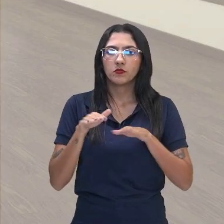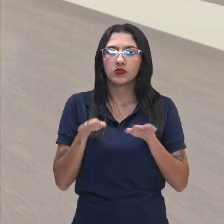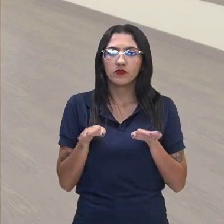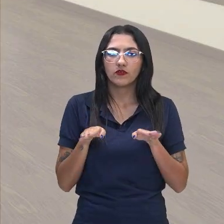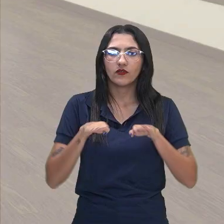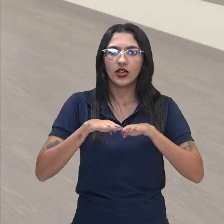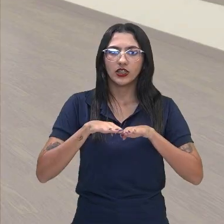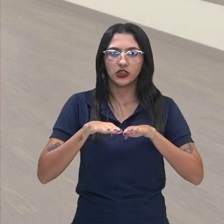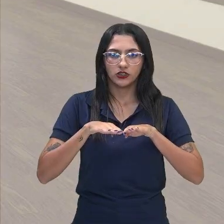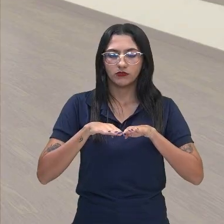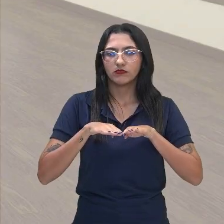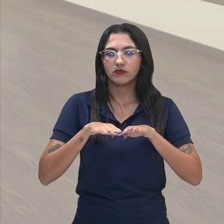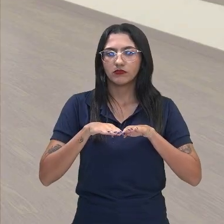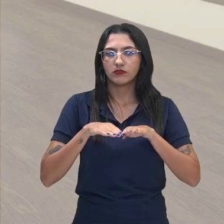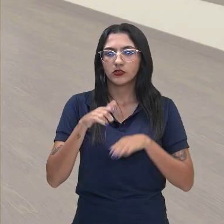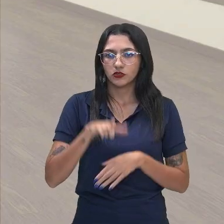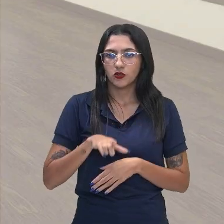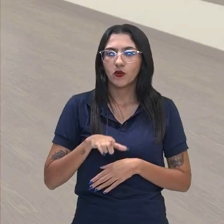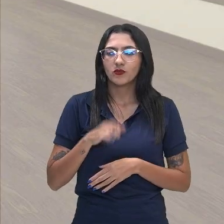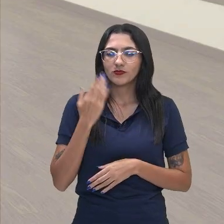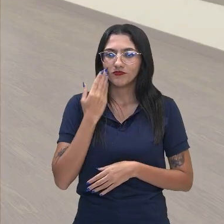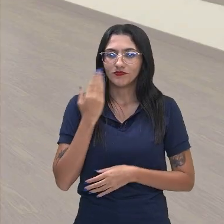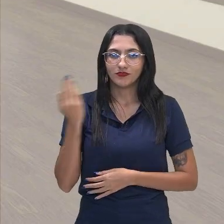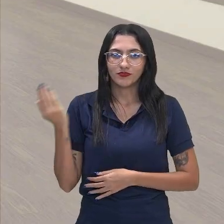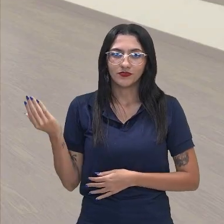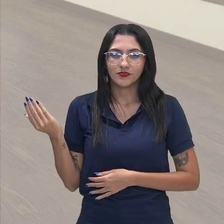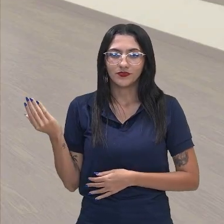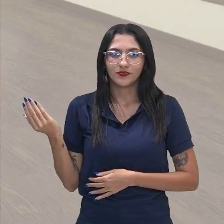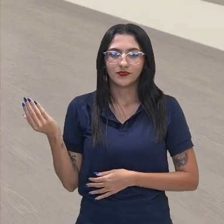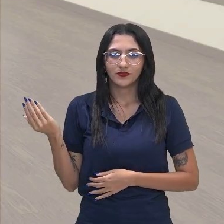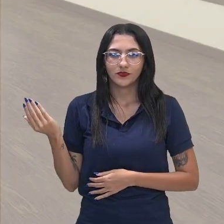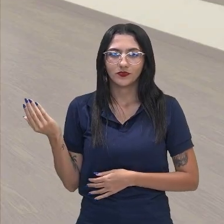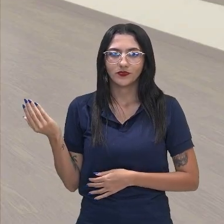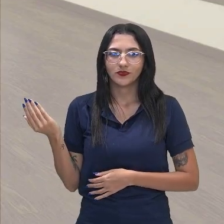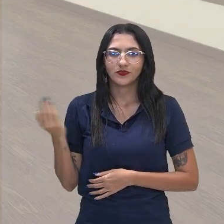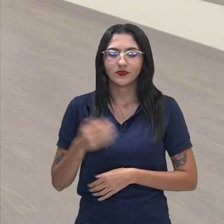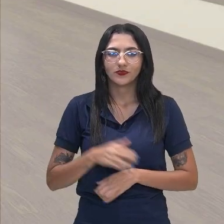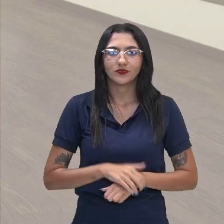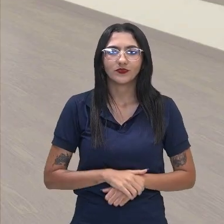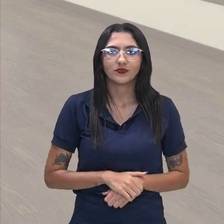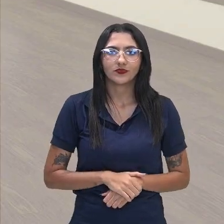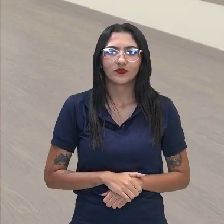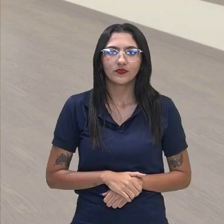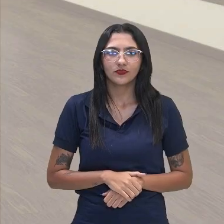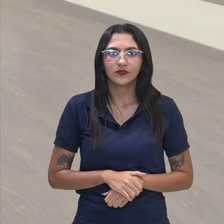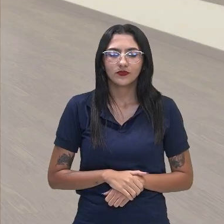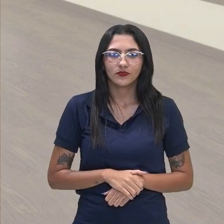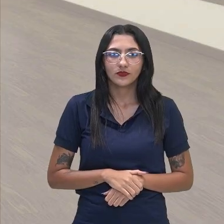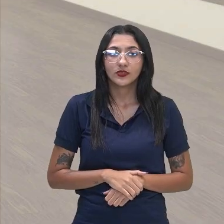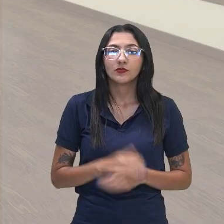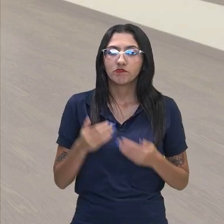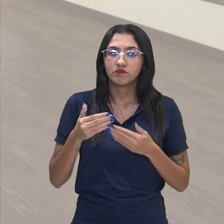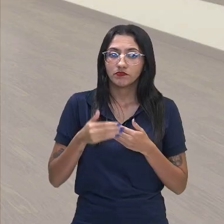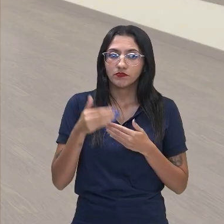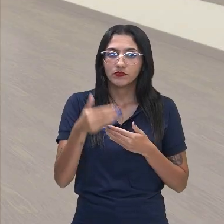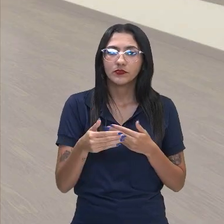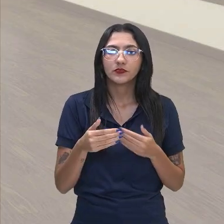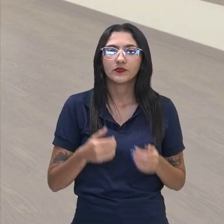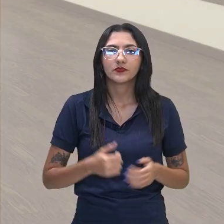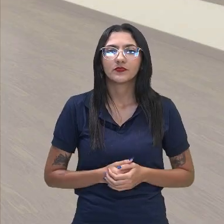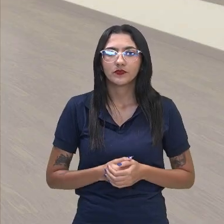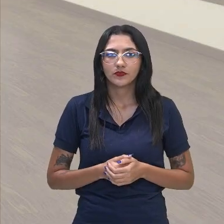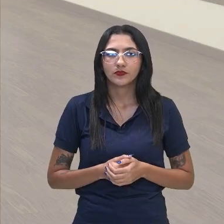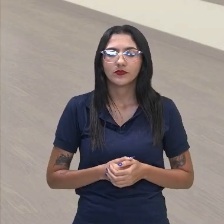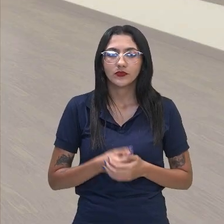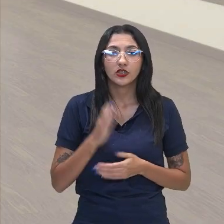Então, eu fecho, volto para a sexta posição. E seguindo, olha só, já falamos da